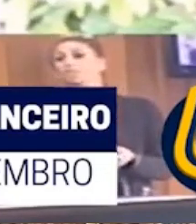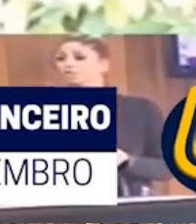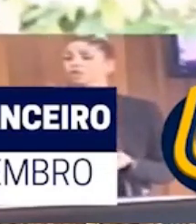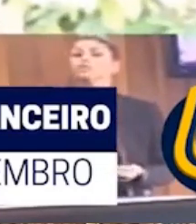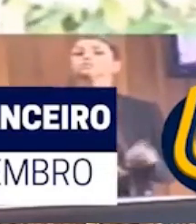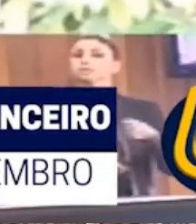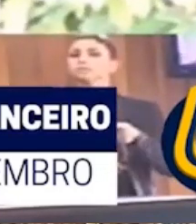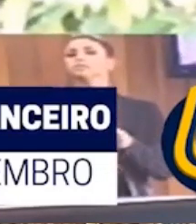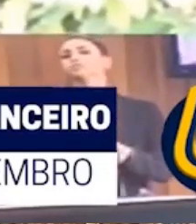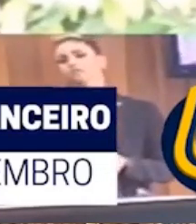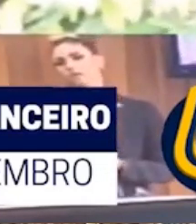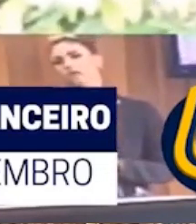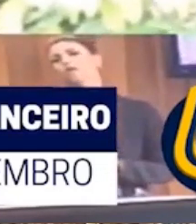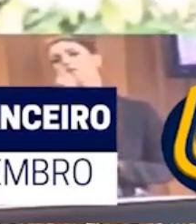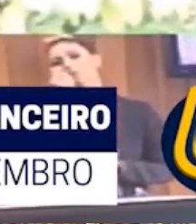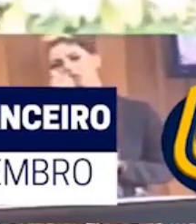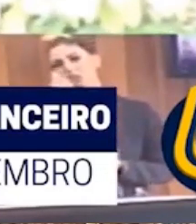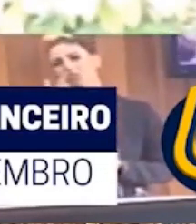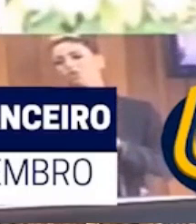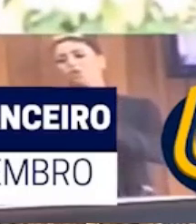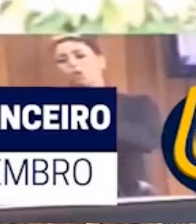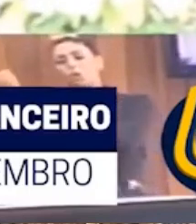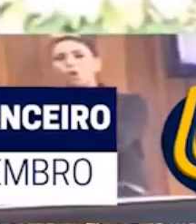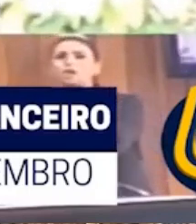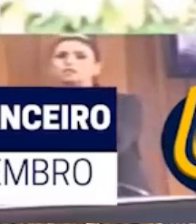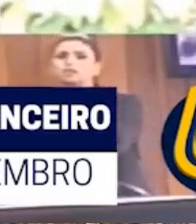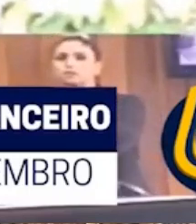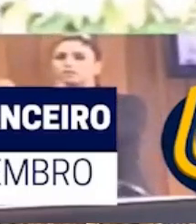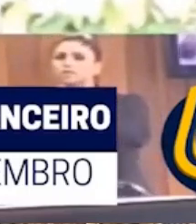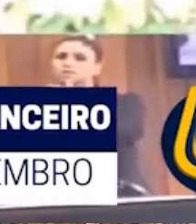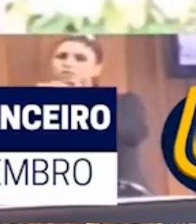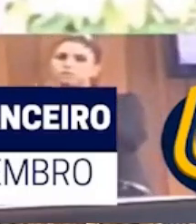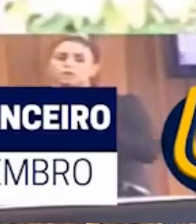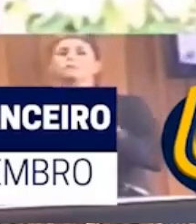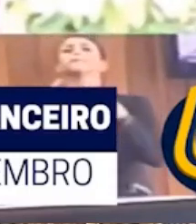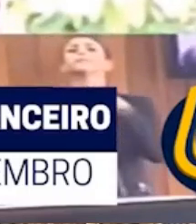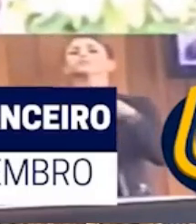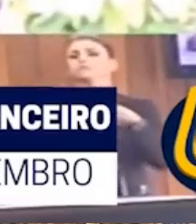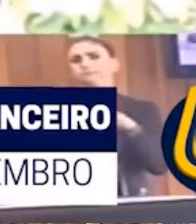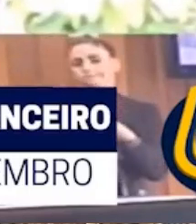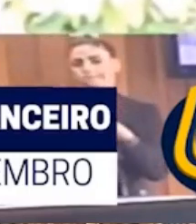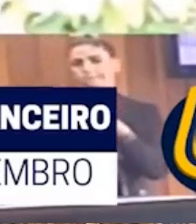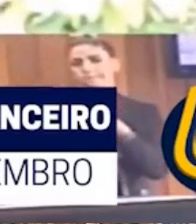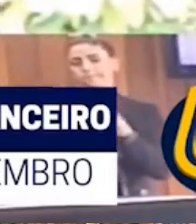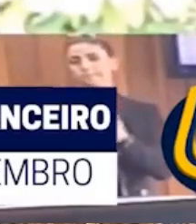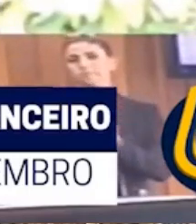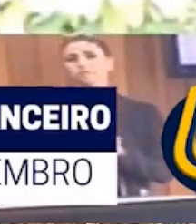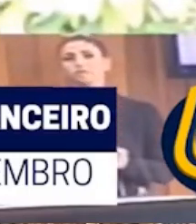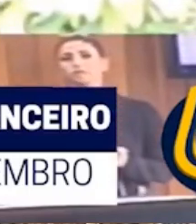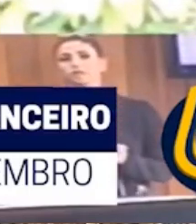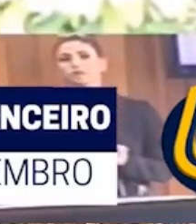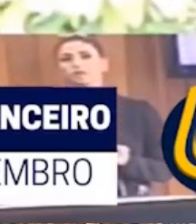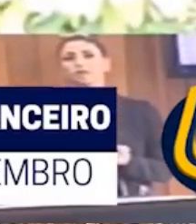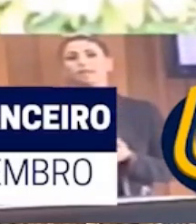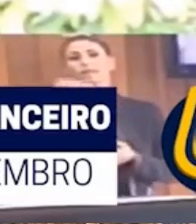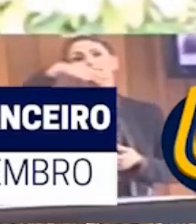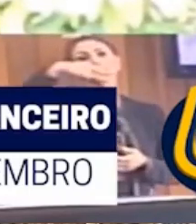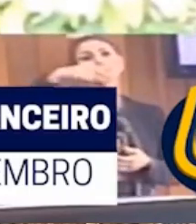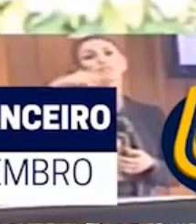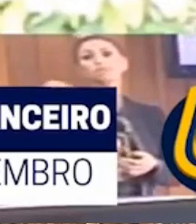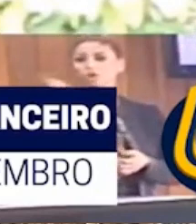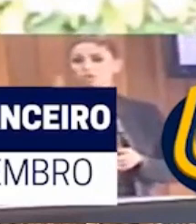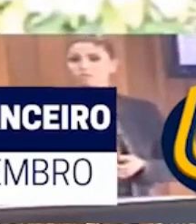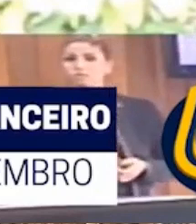possamos constituir o nosso fundo. Que fundo é esse? Basicamente, o percentual de